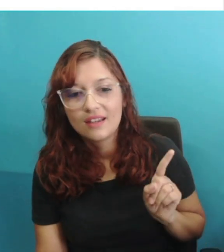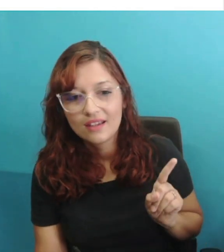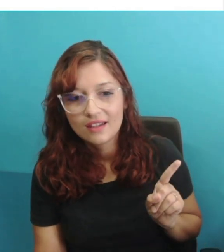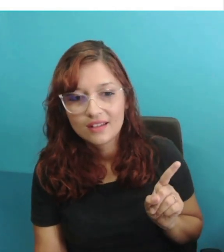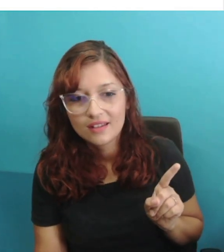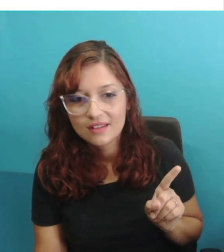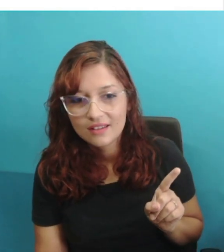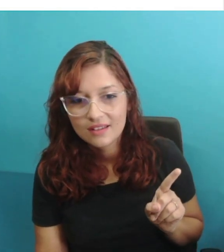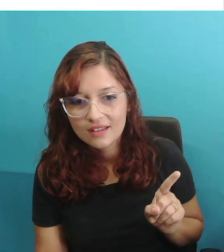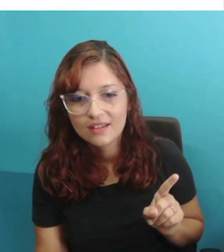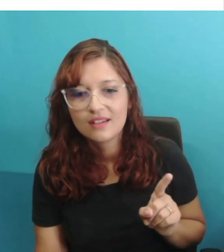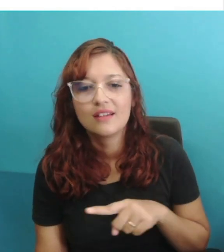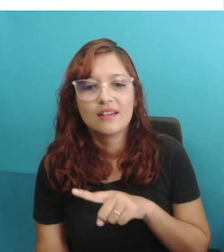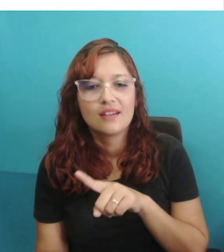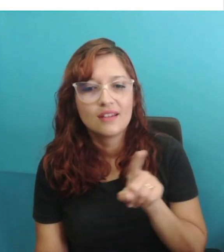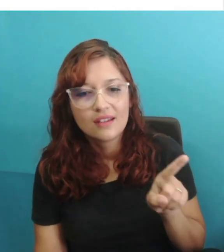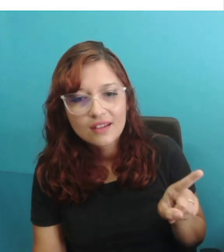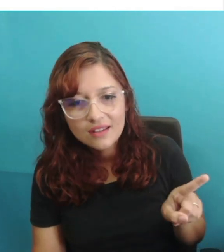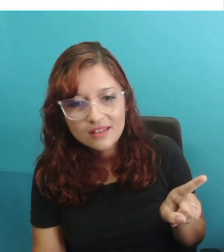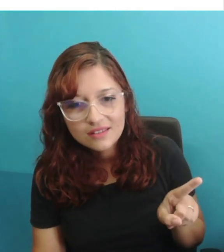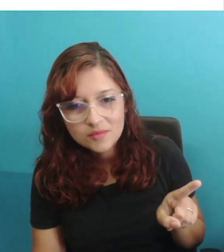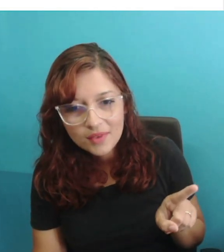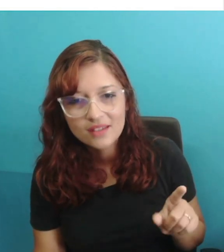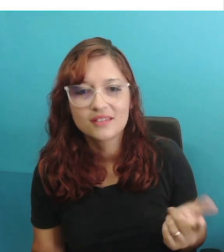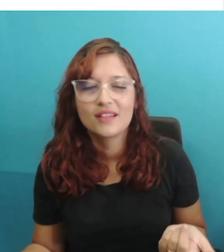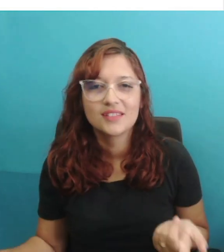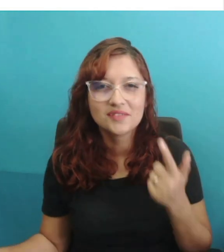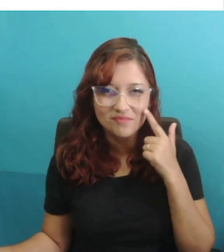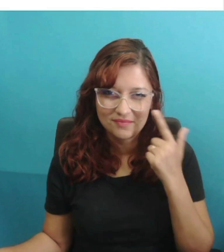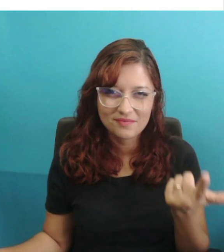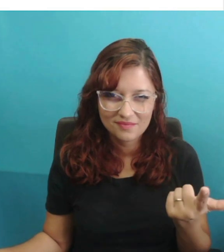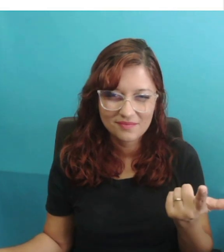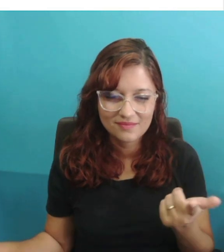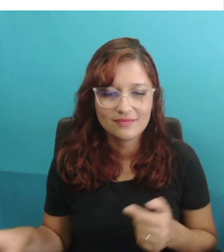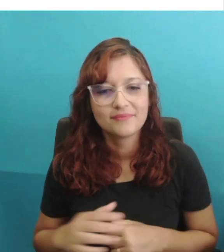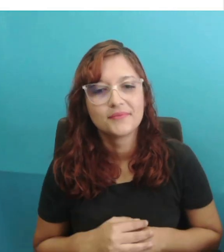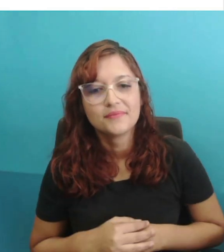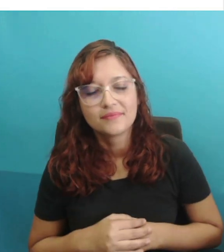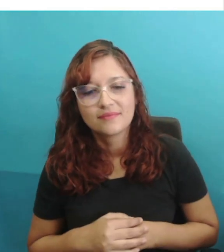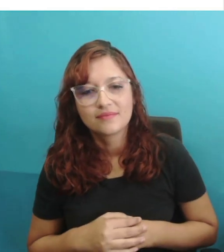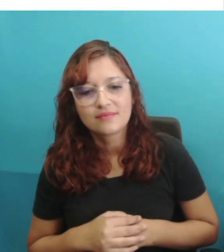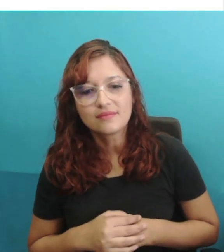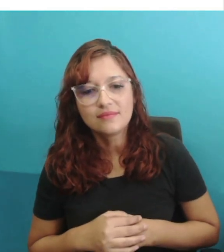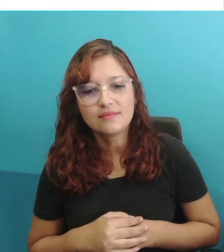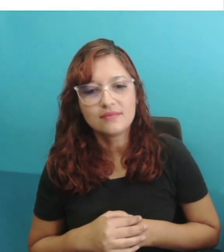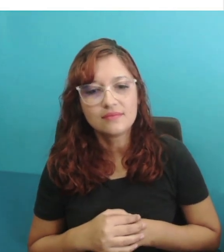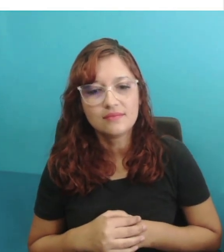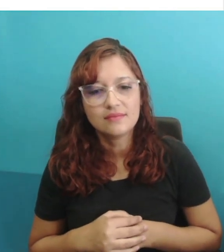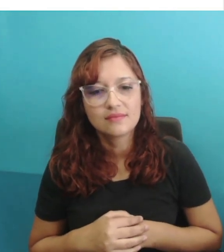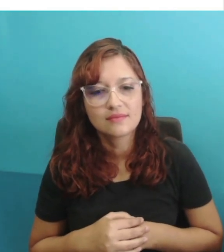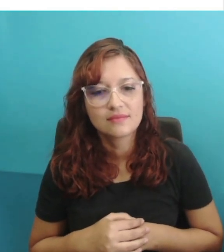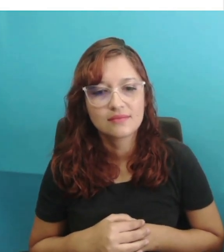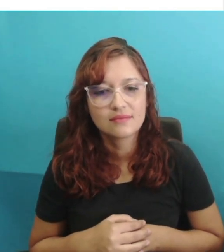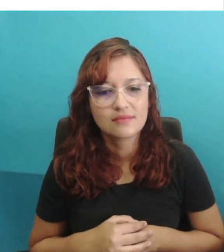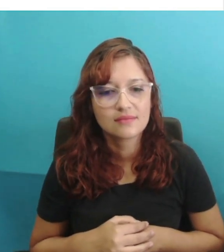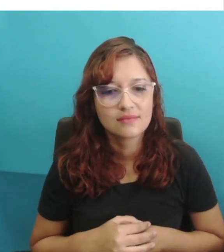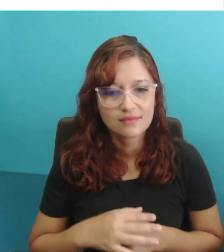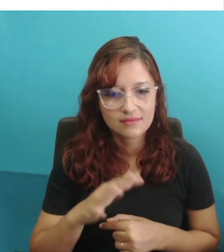partis, eles abrem, eles partem. Viu?